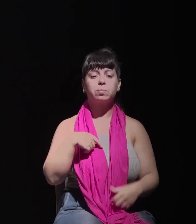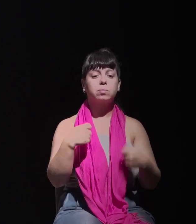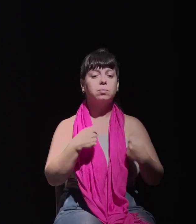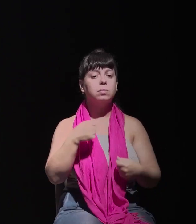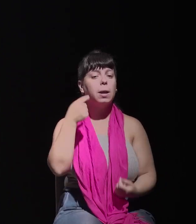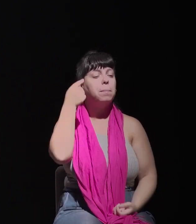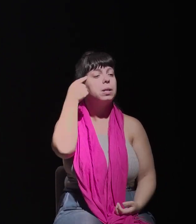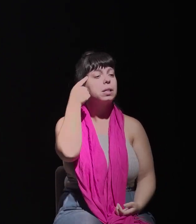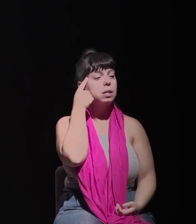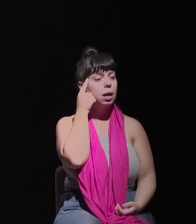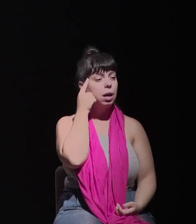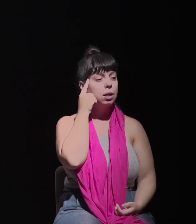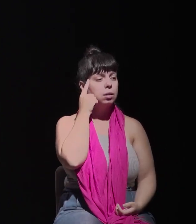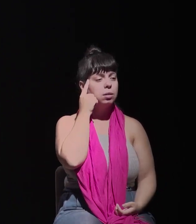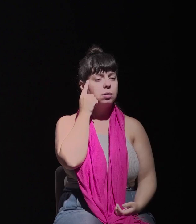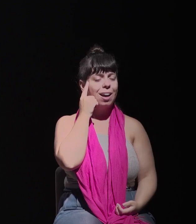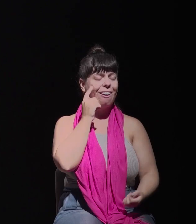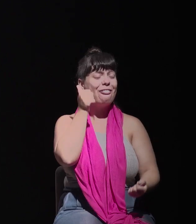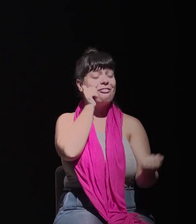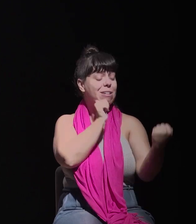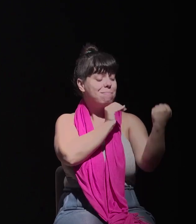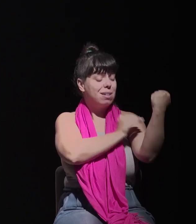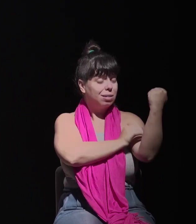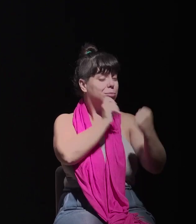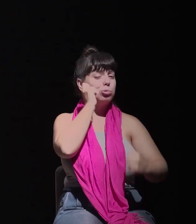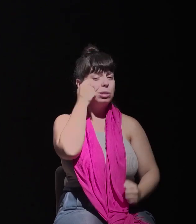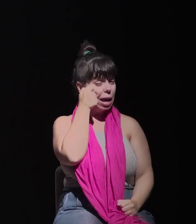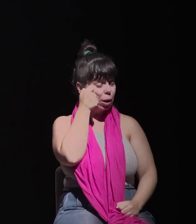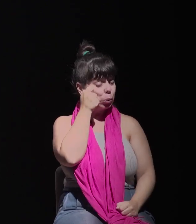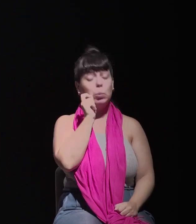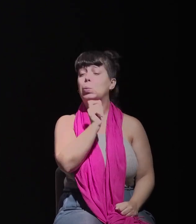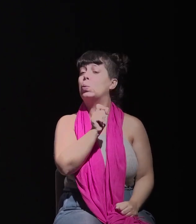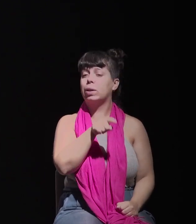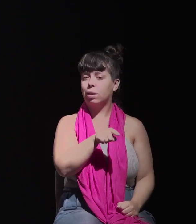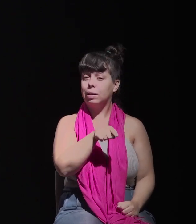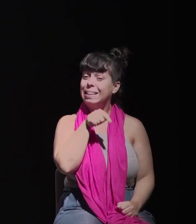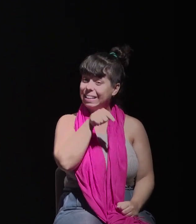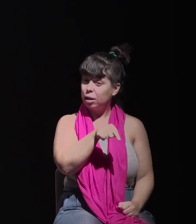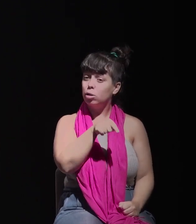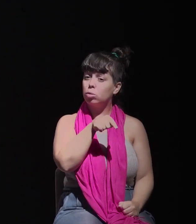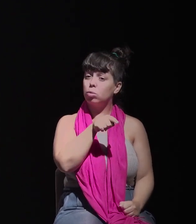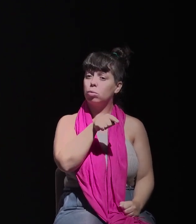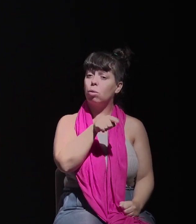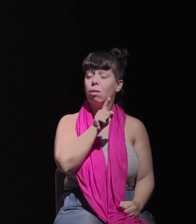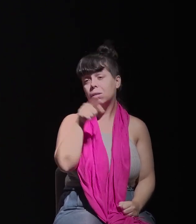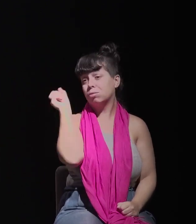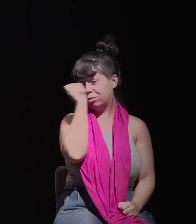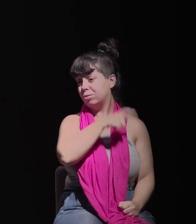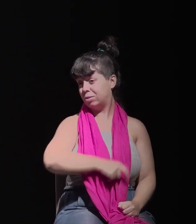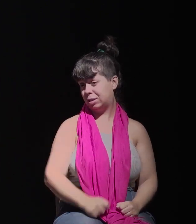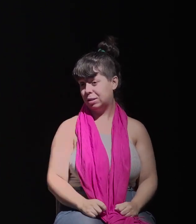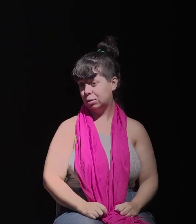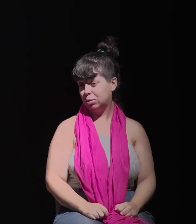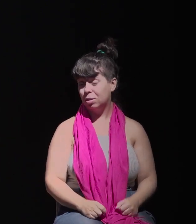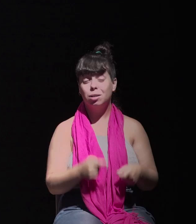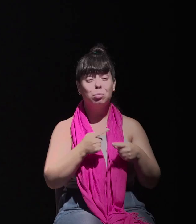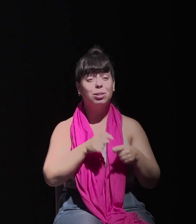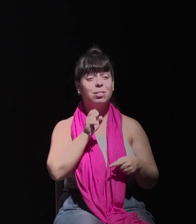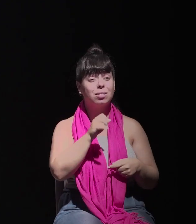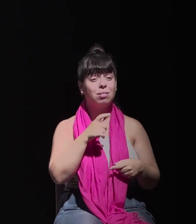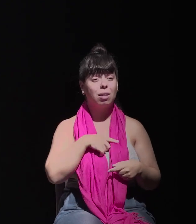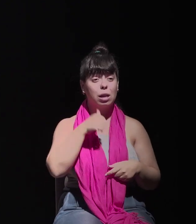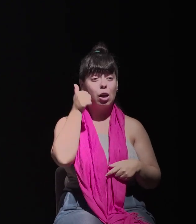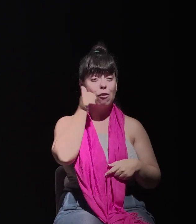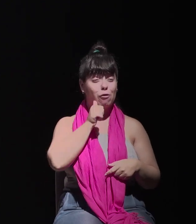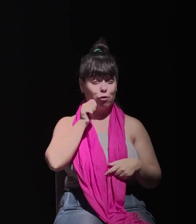sobre o que a gente chama de feminismo negro. E essa, por si só, é uma tarefa muito difícil. Porque se tem um feminismo que ele é